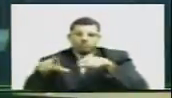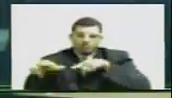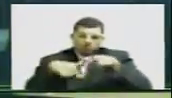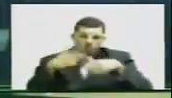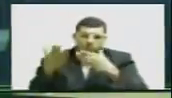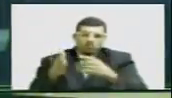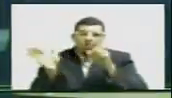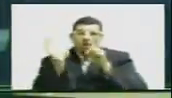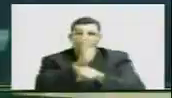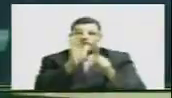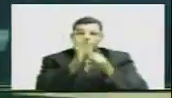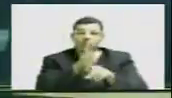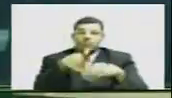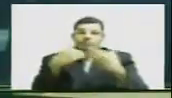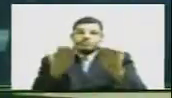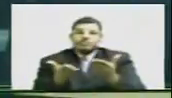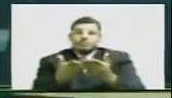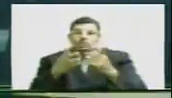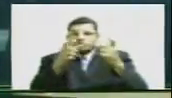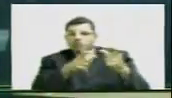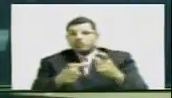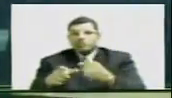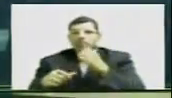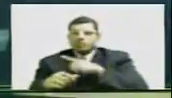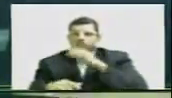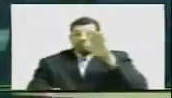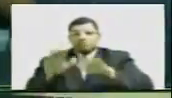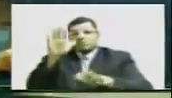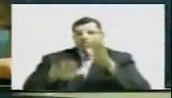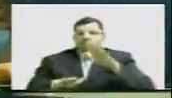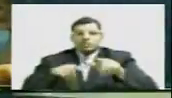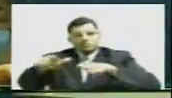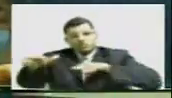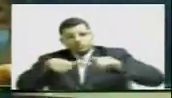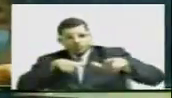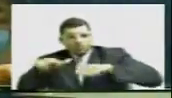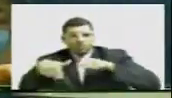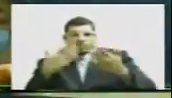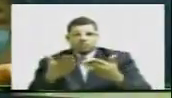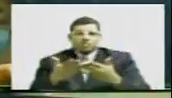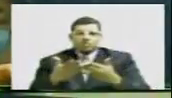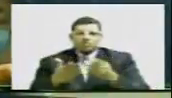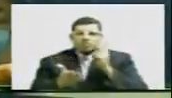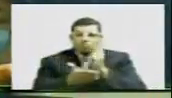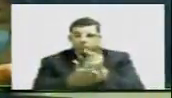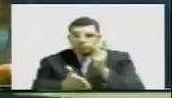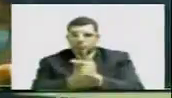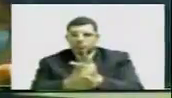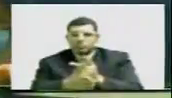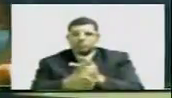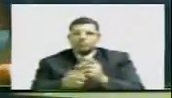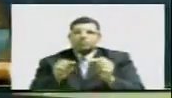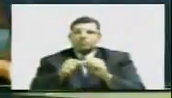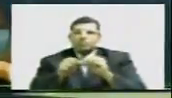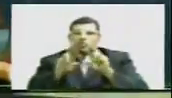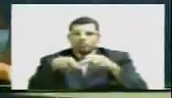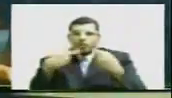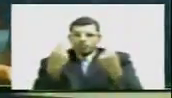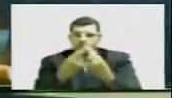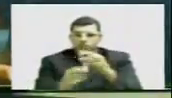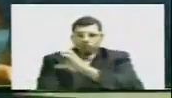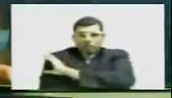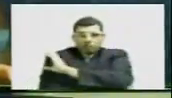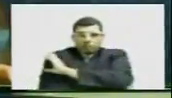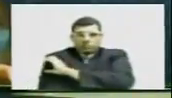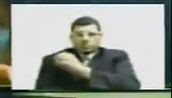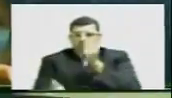Infraero perguntando quais são os órgãos que dependem do desembaraço e, ato contínuo, provocarei uma reunião na